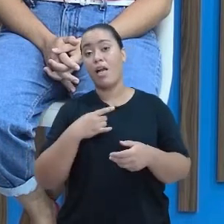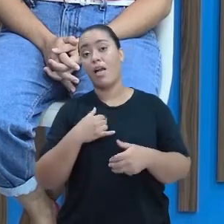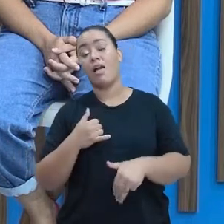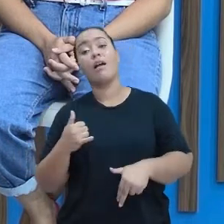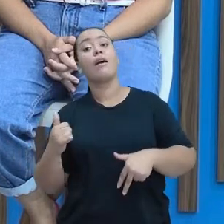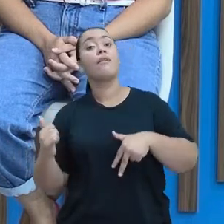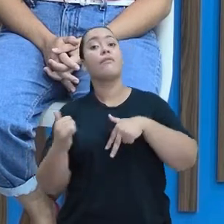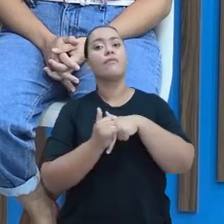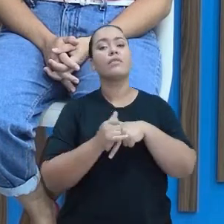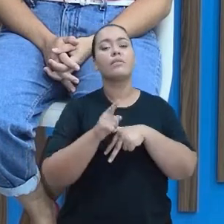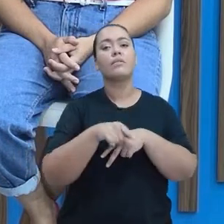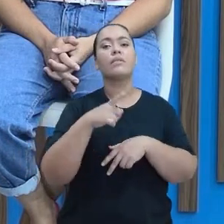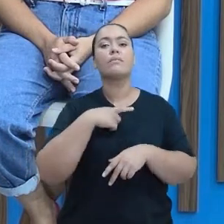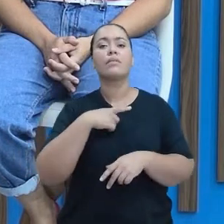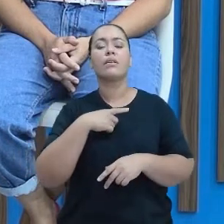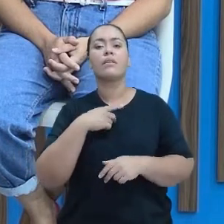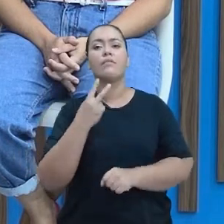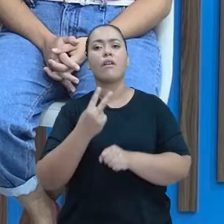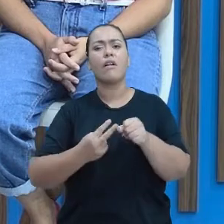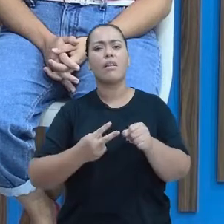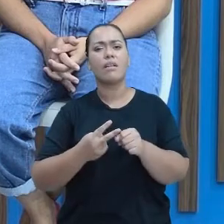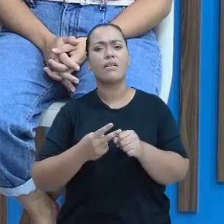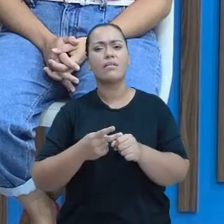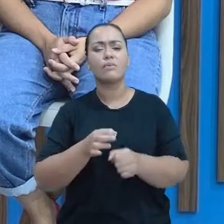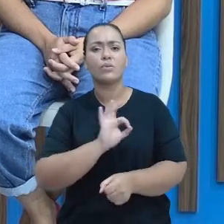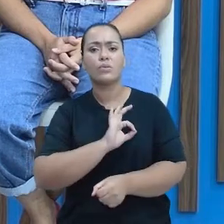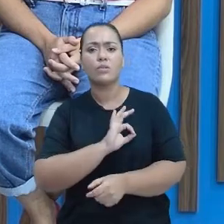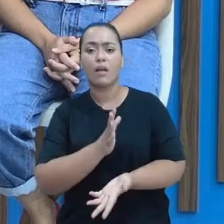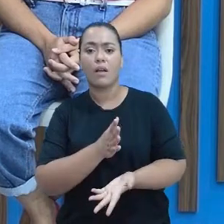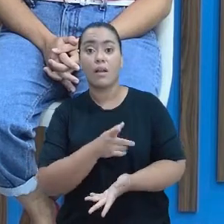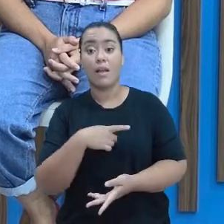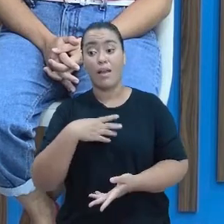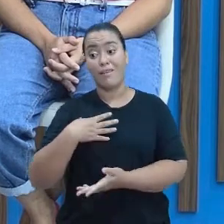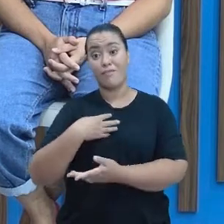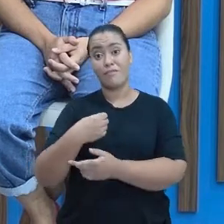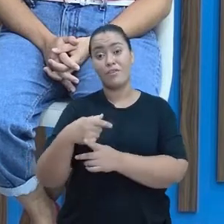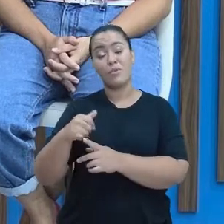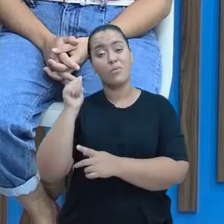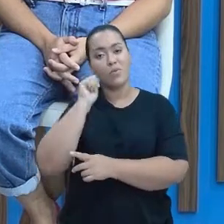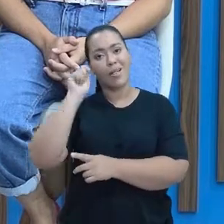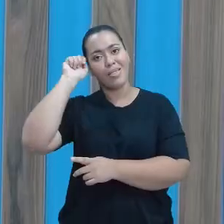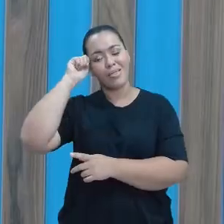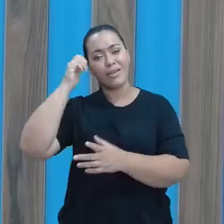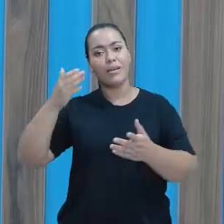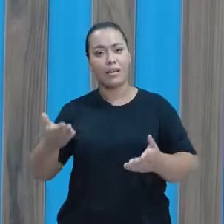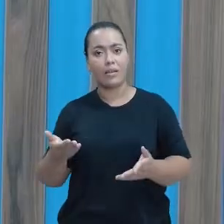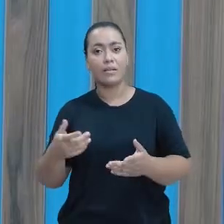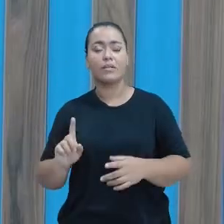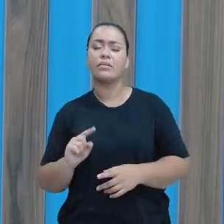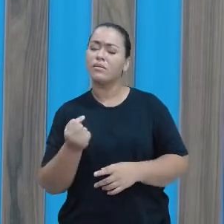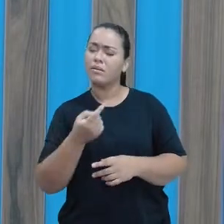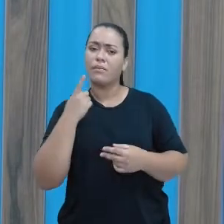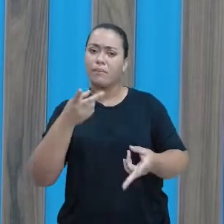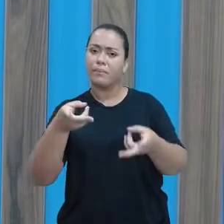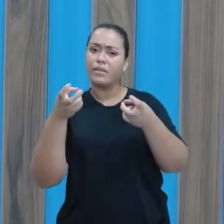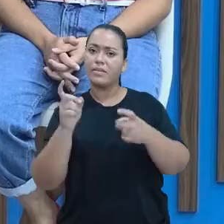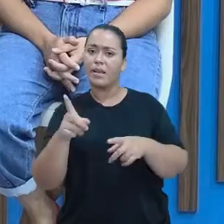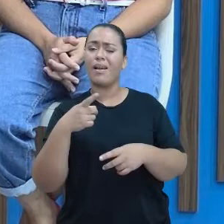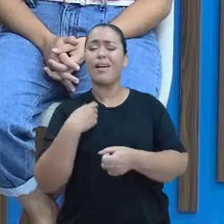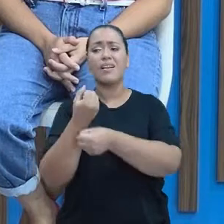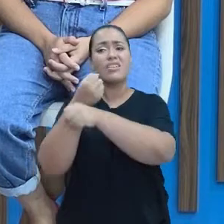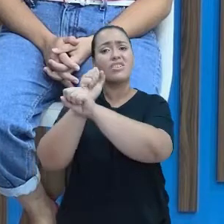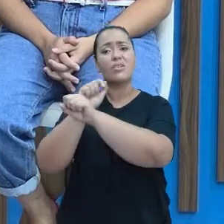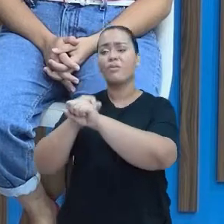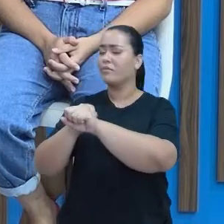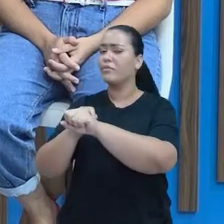violência policial. É a juventude negra, são os filhos das mulheres negras. Então, a gente percebe que a escravidão ela não